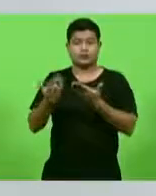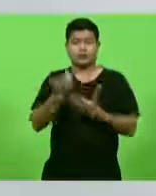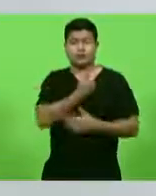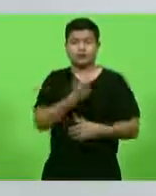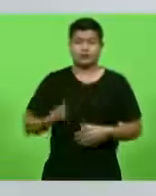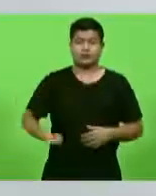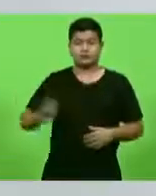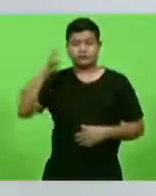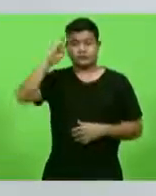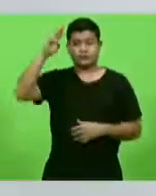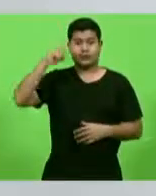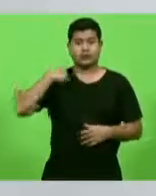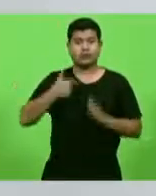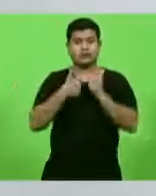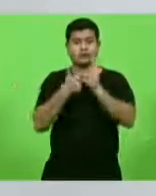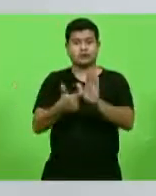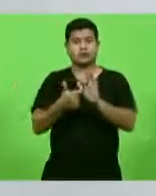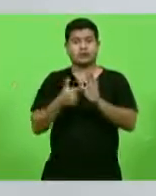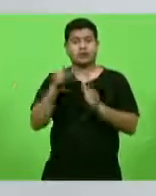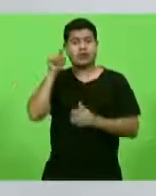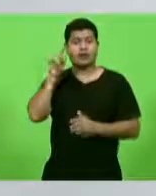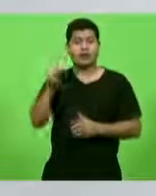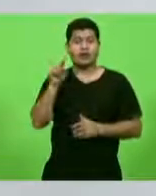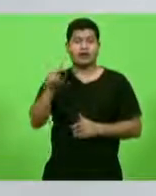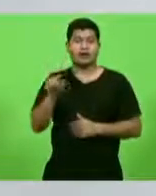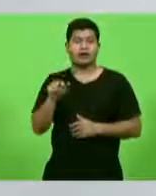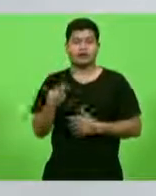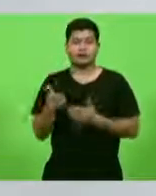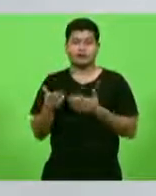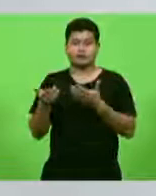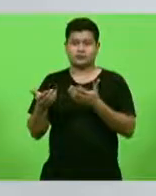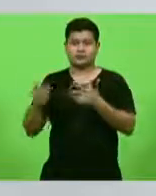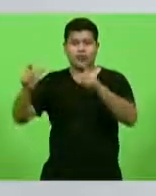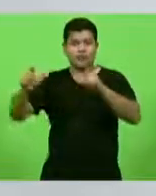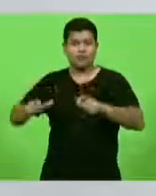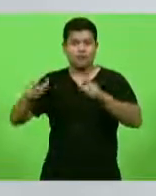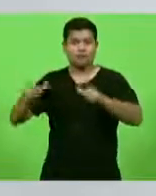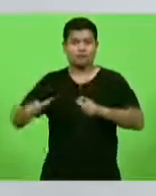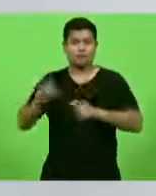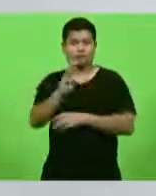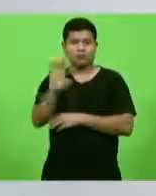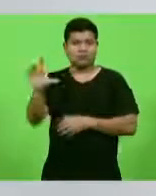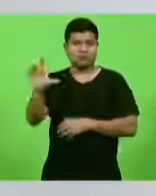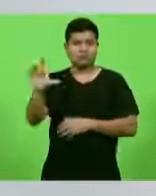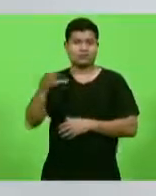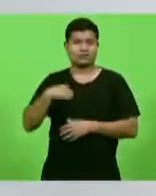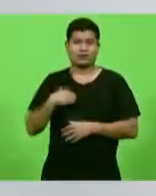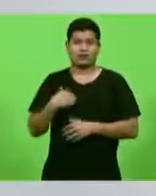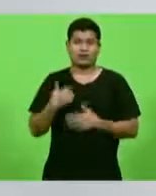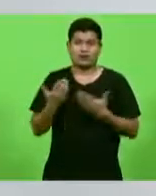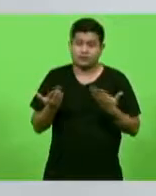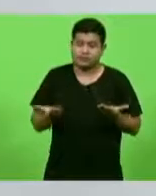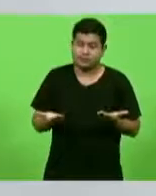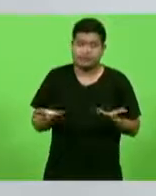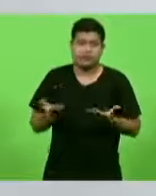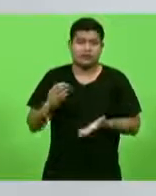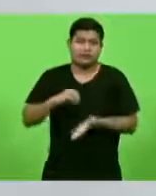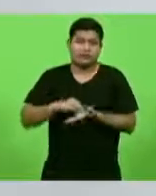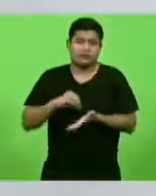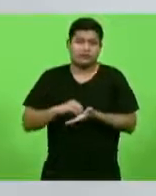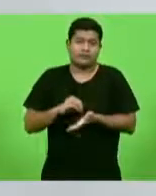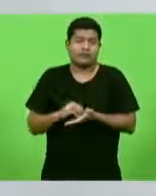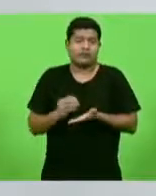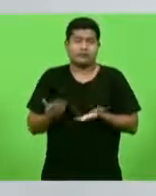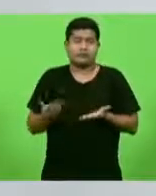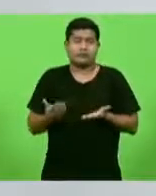foi apresentado lá na Vila Germânica. Então, não tem razão nenhuma para não liberar o recurso. Não tem